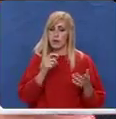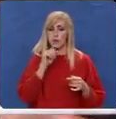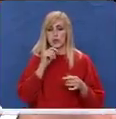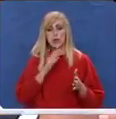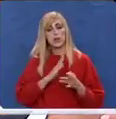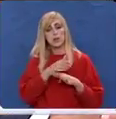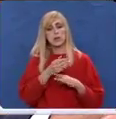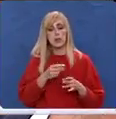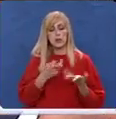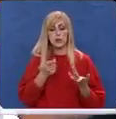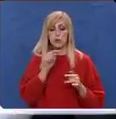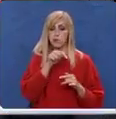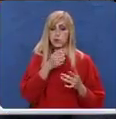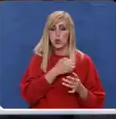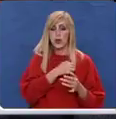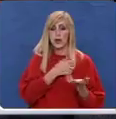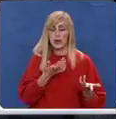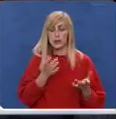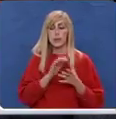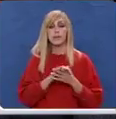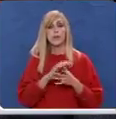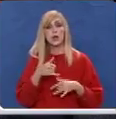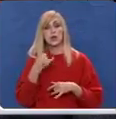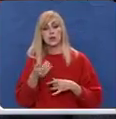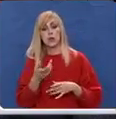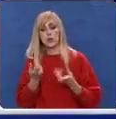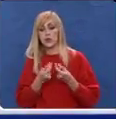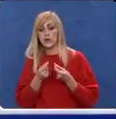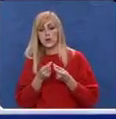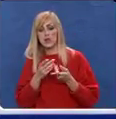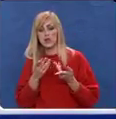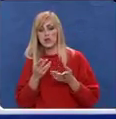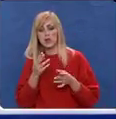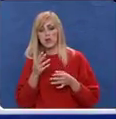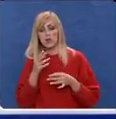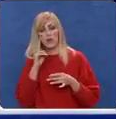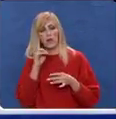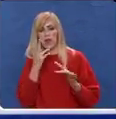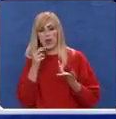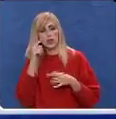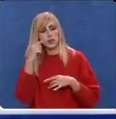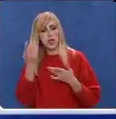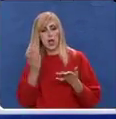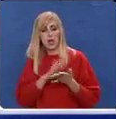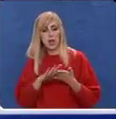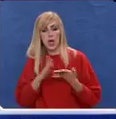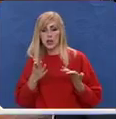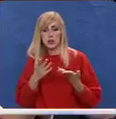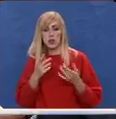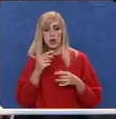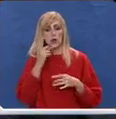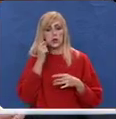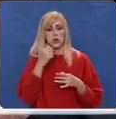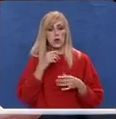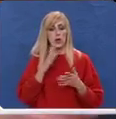ter acesso ao interior da casa é depois os vizinhos não notou nada de especial não haver o a bruna lá close eu estava a